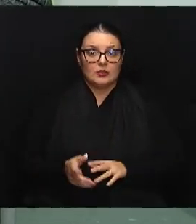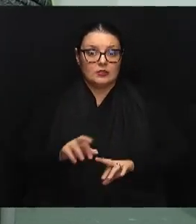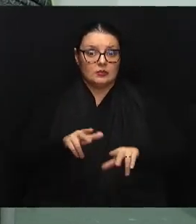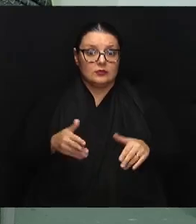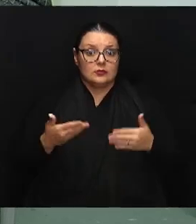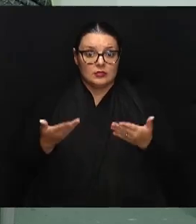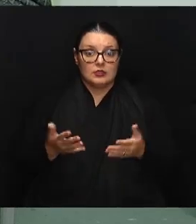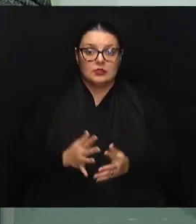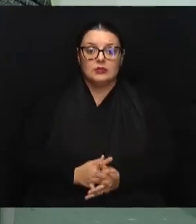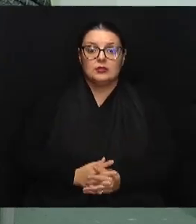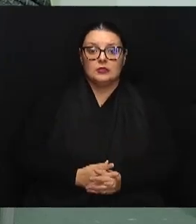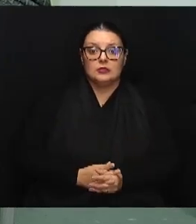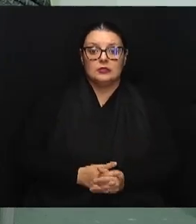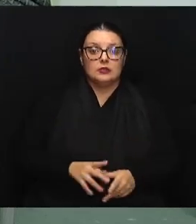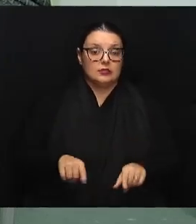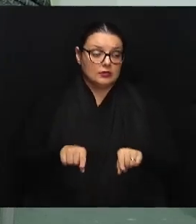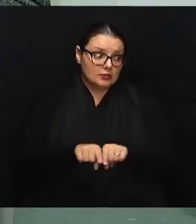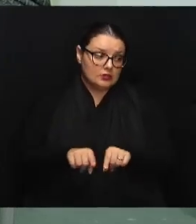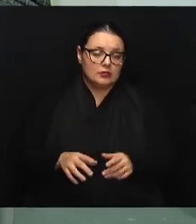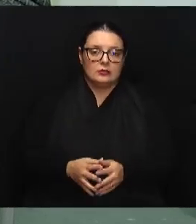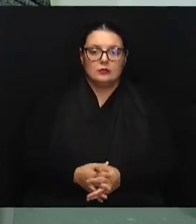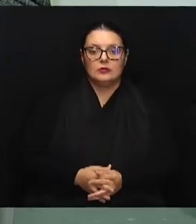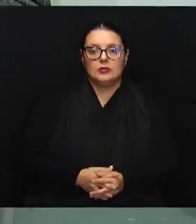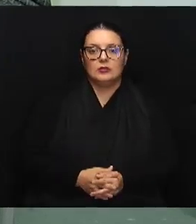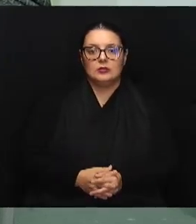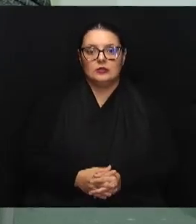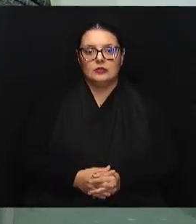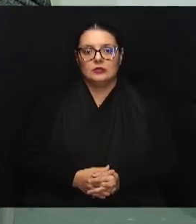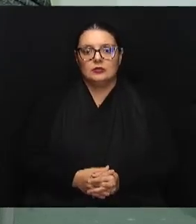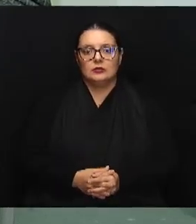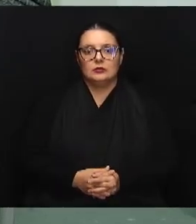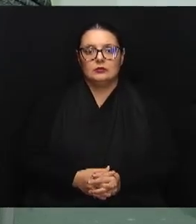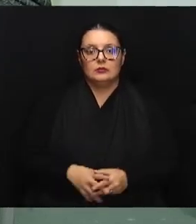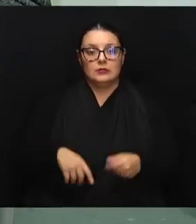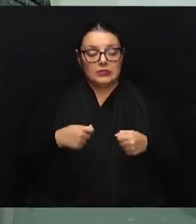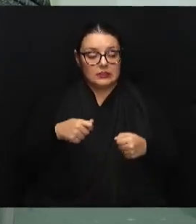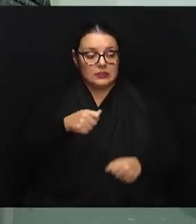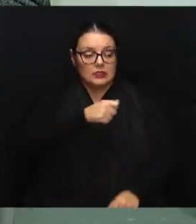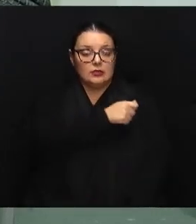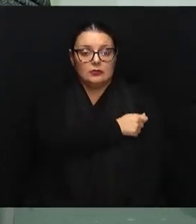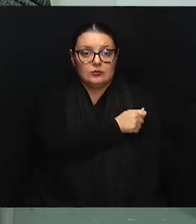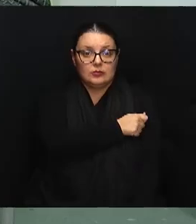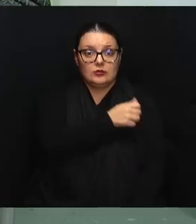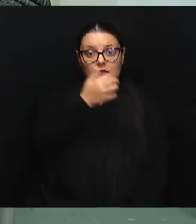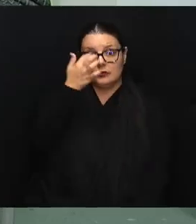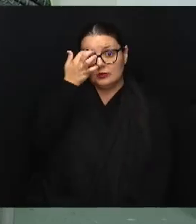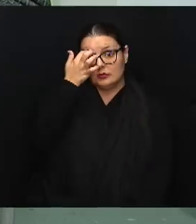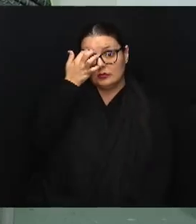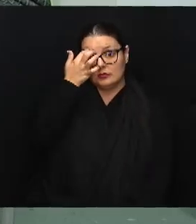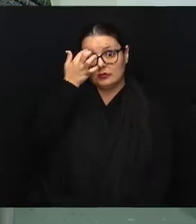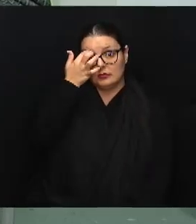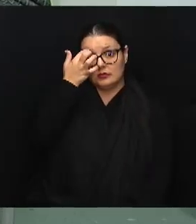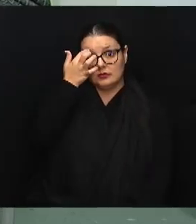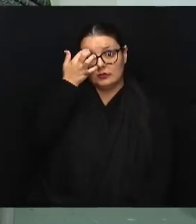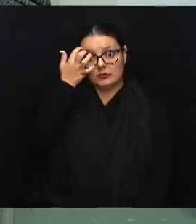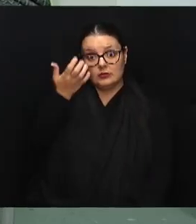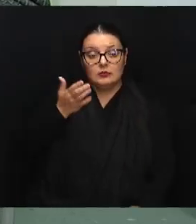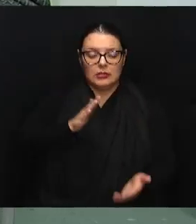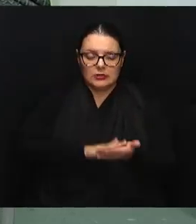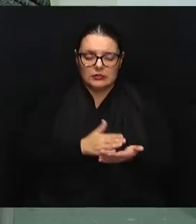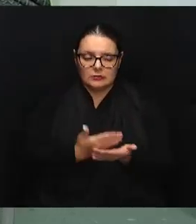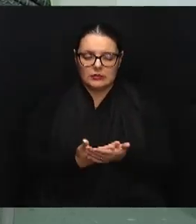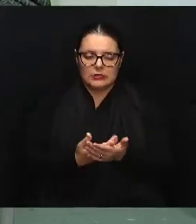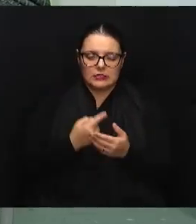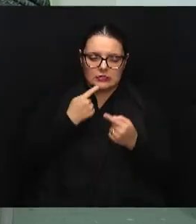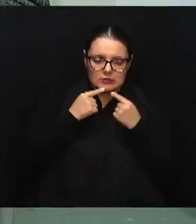vai também requerer desse aluno uma leitura crítica da realidade, uma